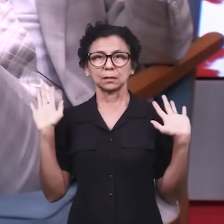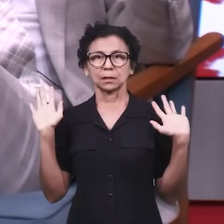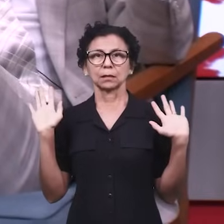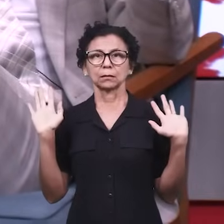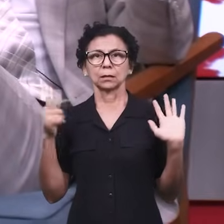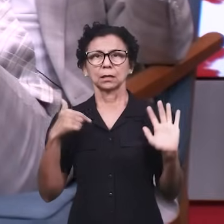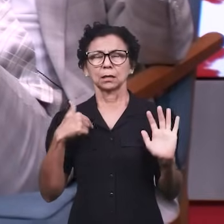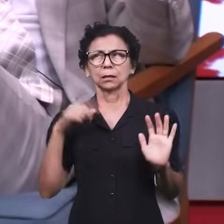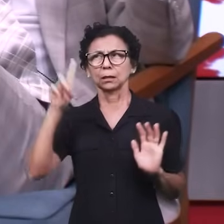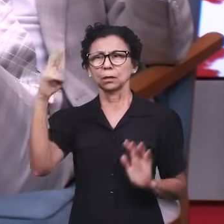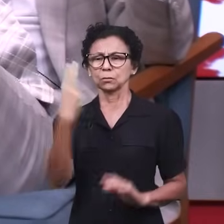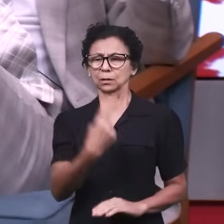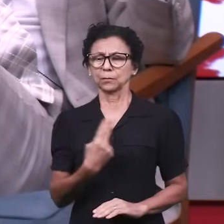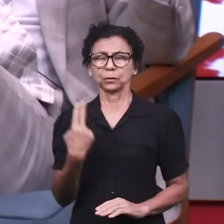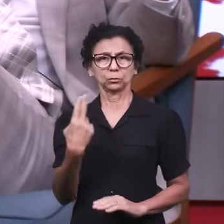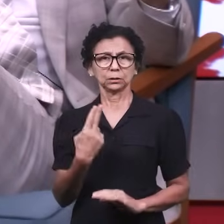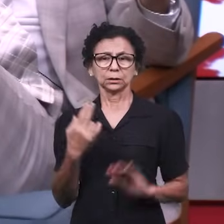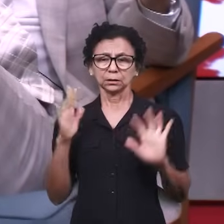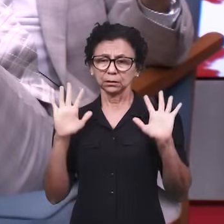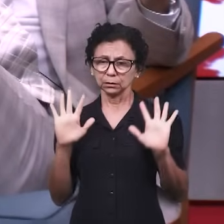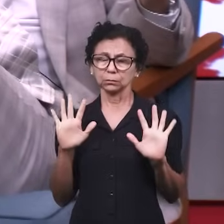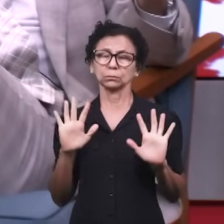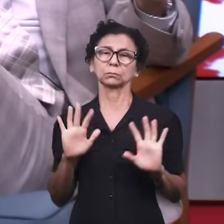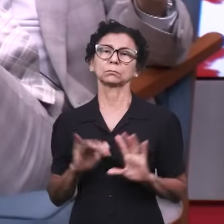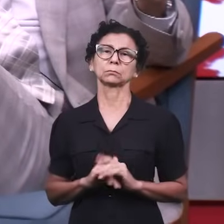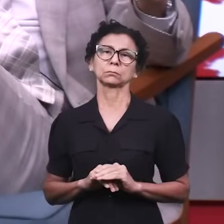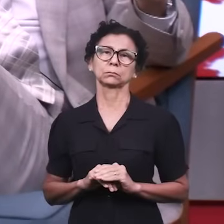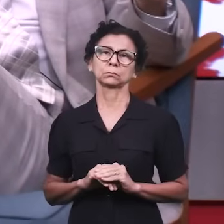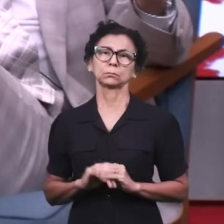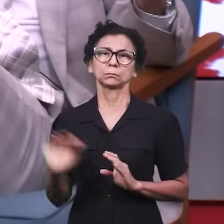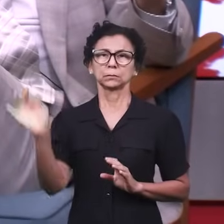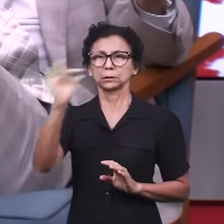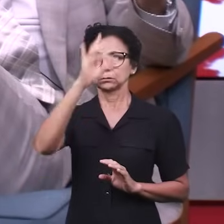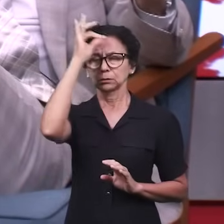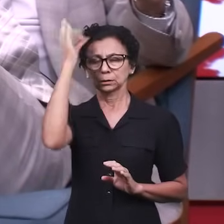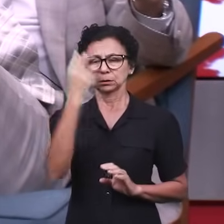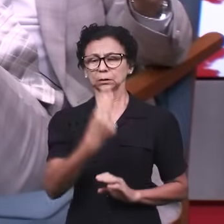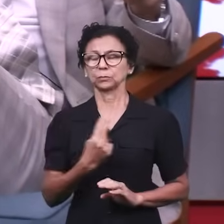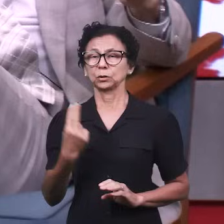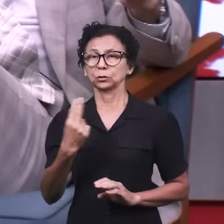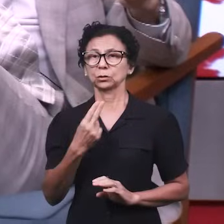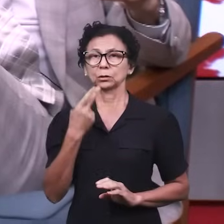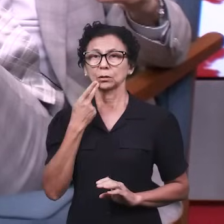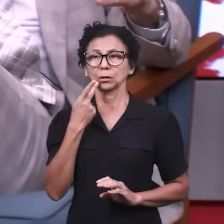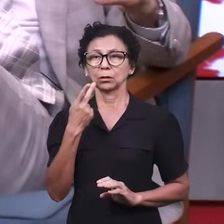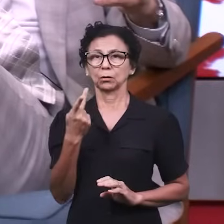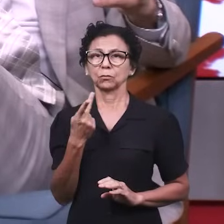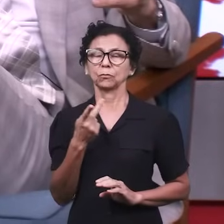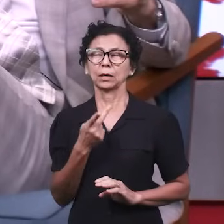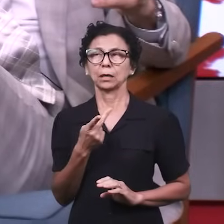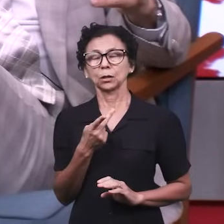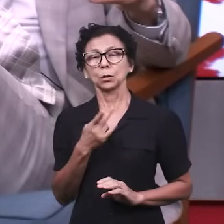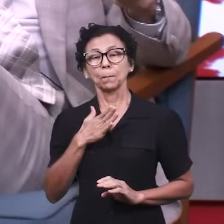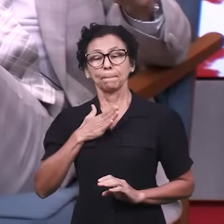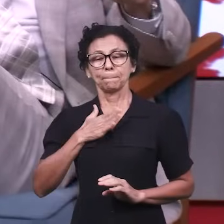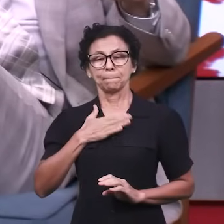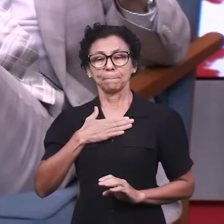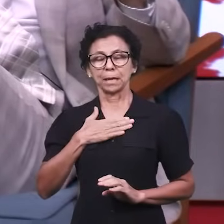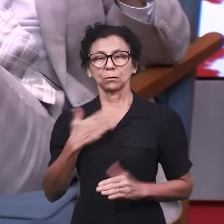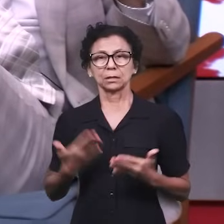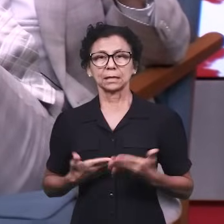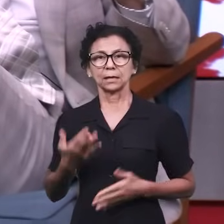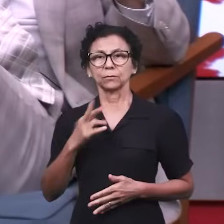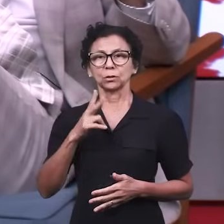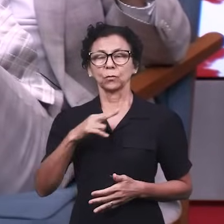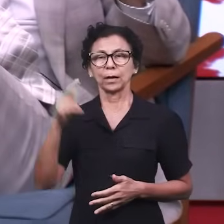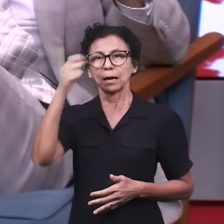Eu estou sendo instrumento de quê? Do Espírito Santo. Então eu digo meu servo, quem está falando